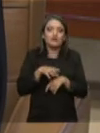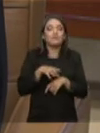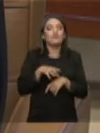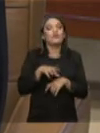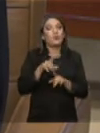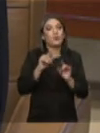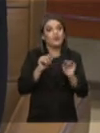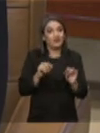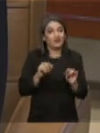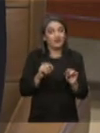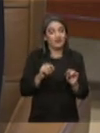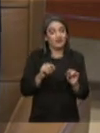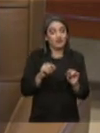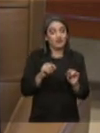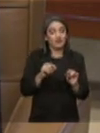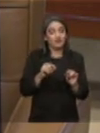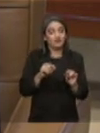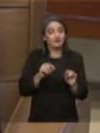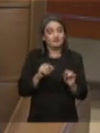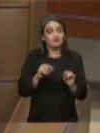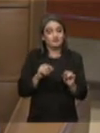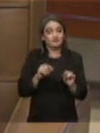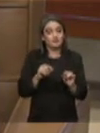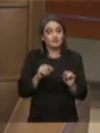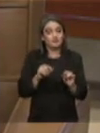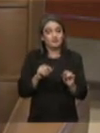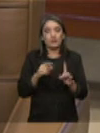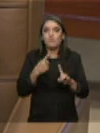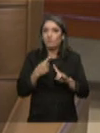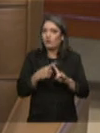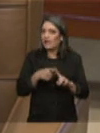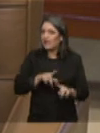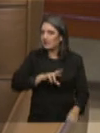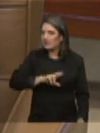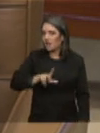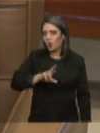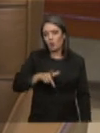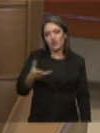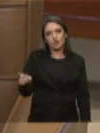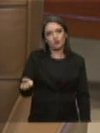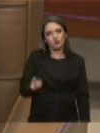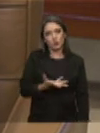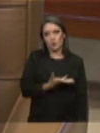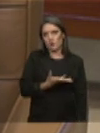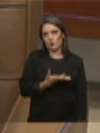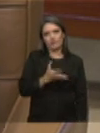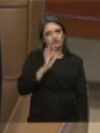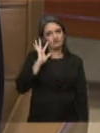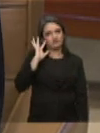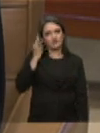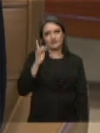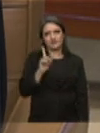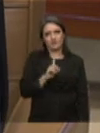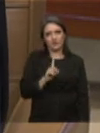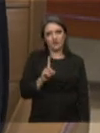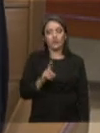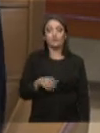qualquer forma, não há nenhuma novidade nesta decisão. Por outro